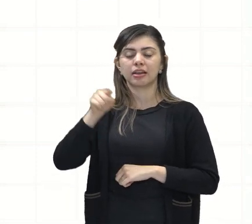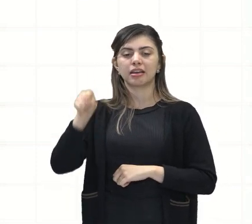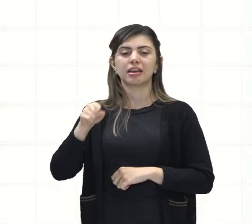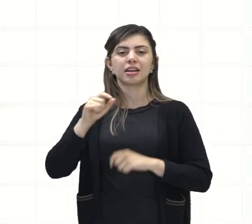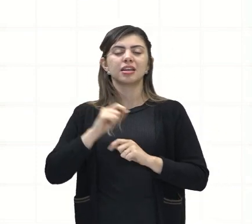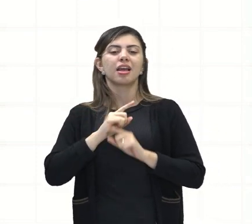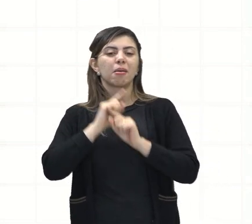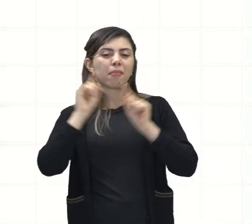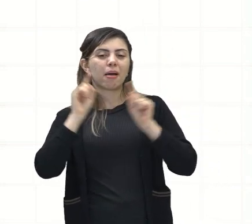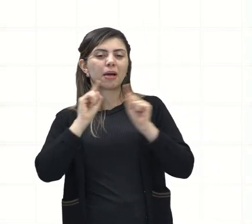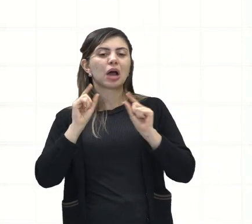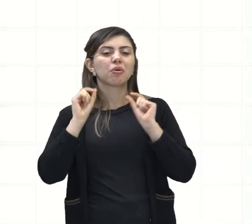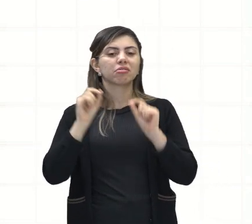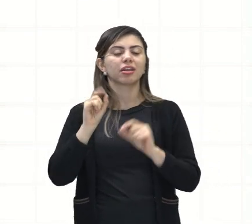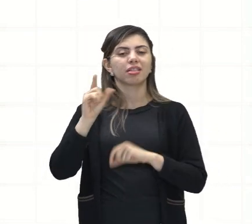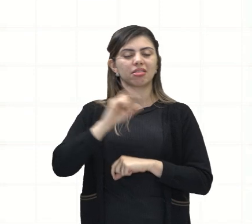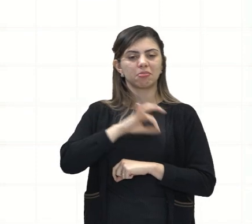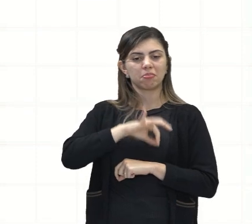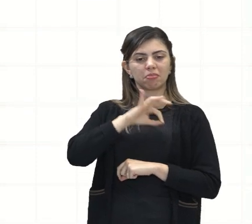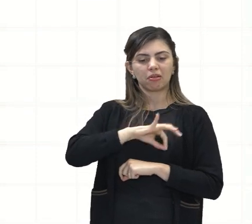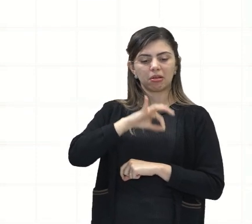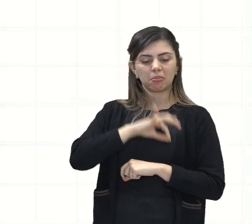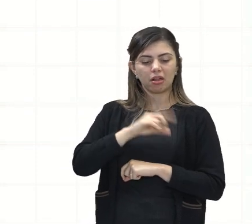dos militares